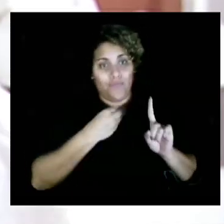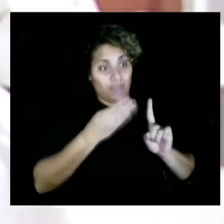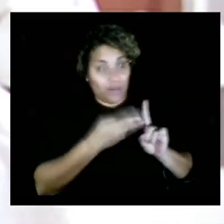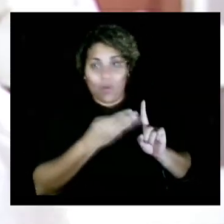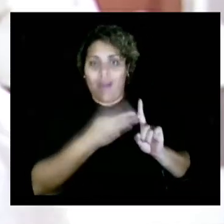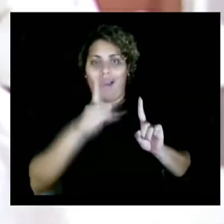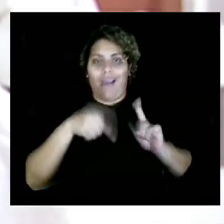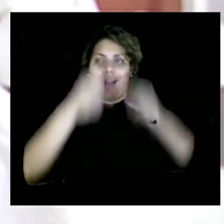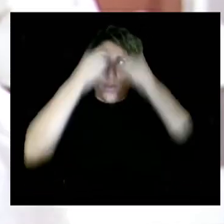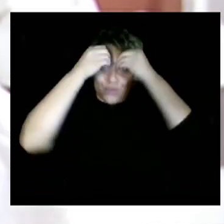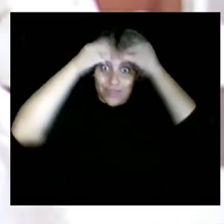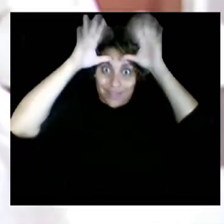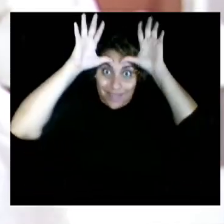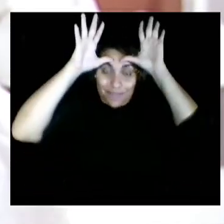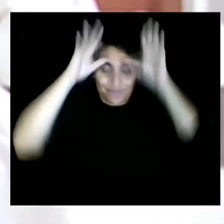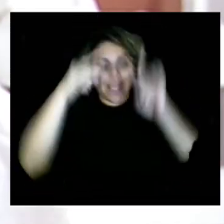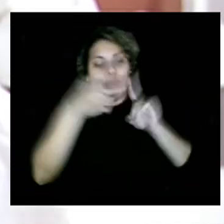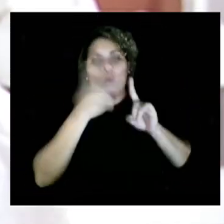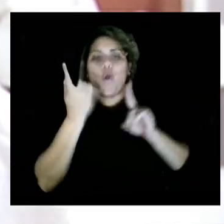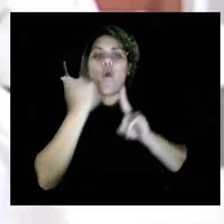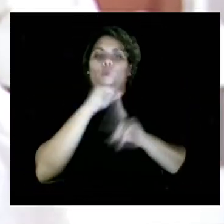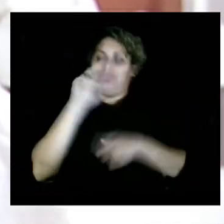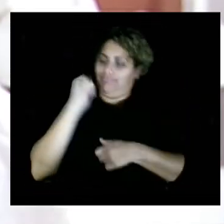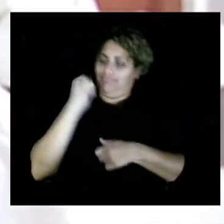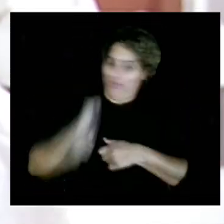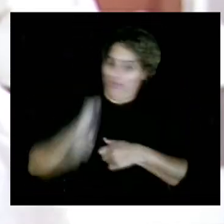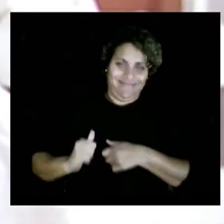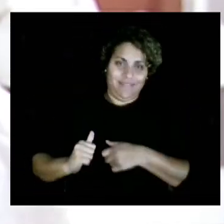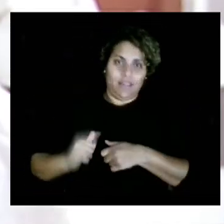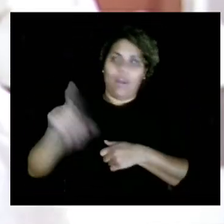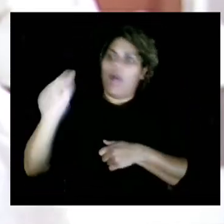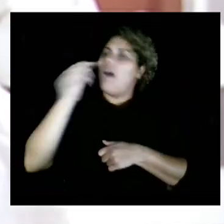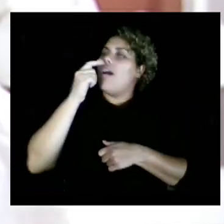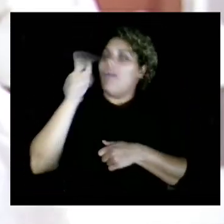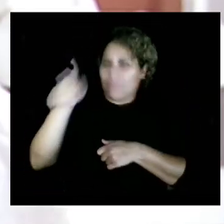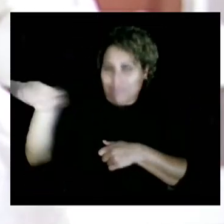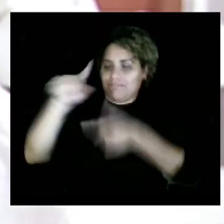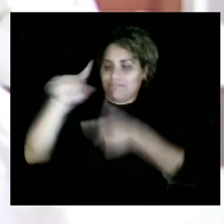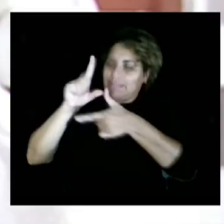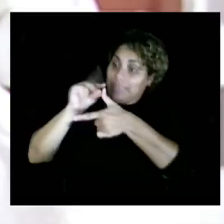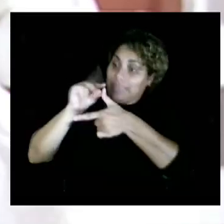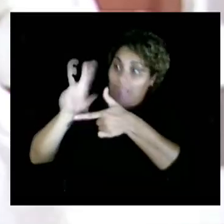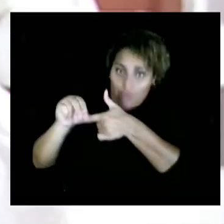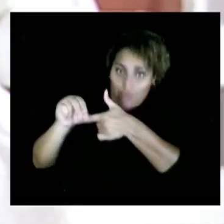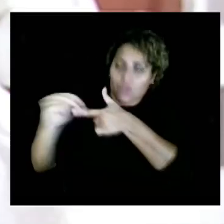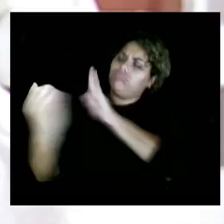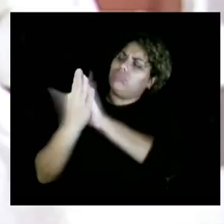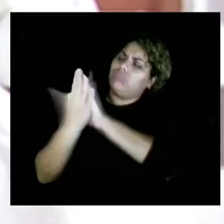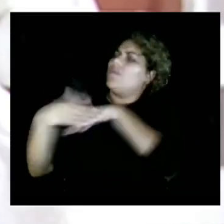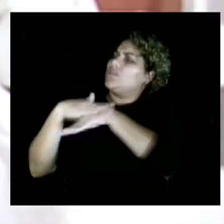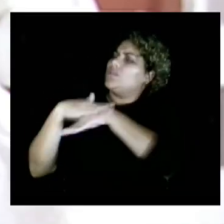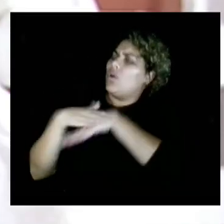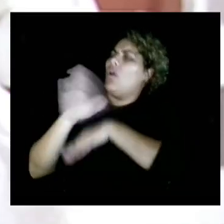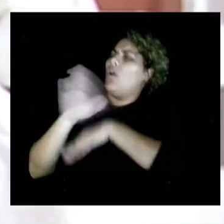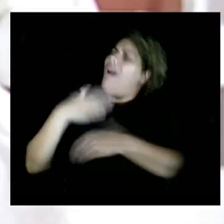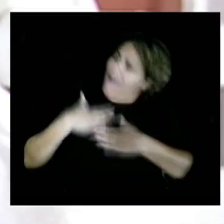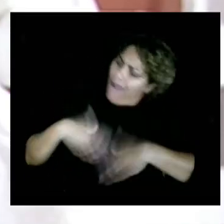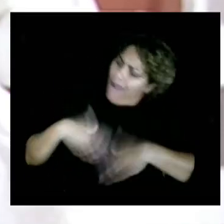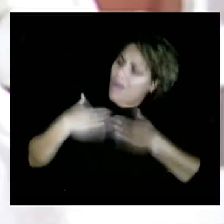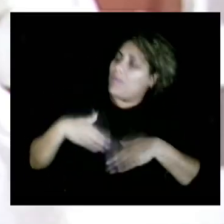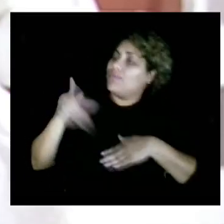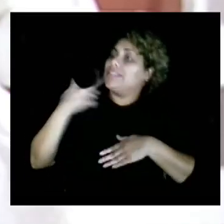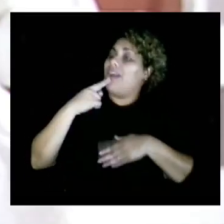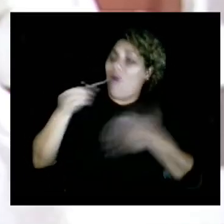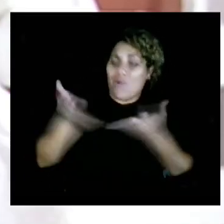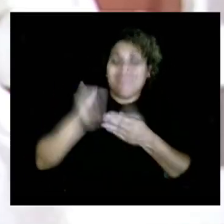bolsa. Só que aí eles conversaram comigo, falaram que eu podia entrar na próxima turma, que eles iam conversar com o pessoal para